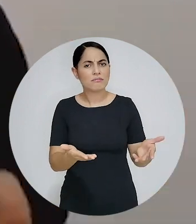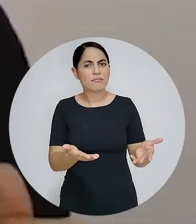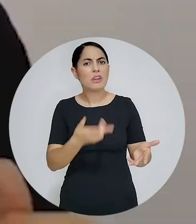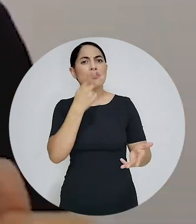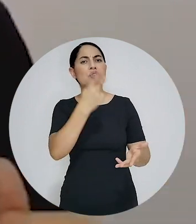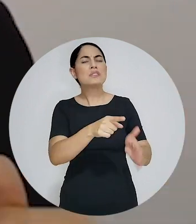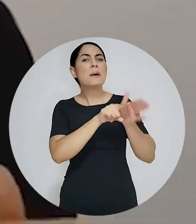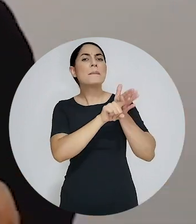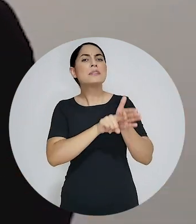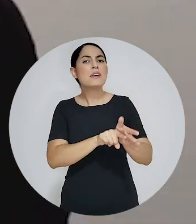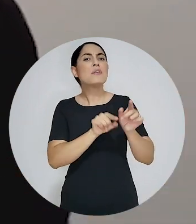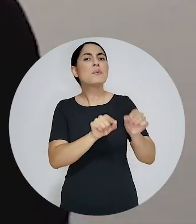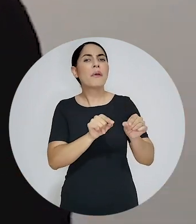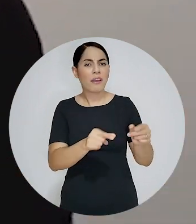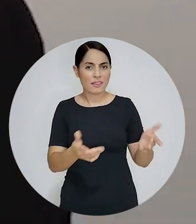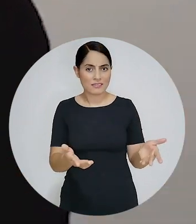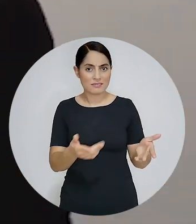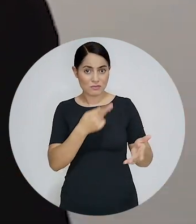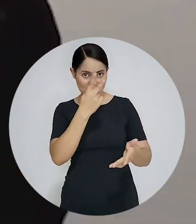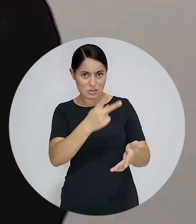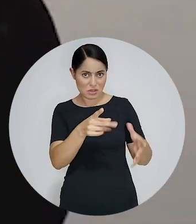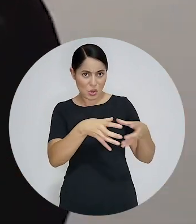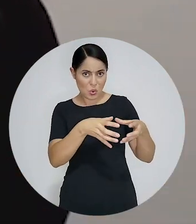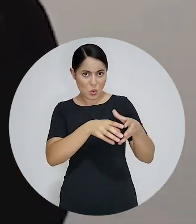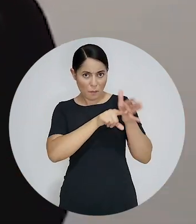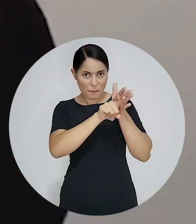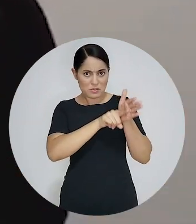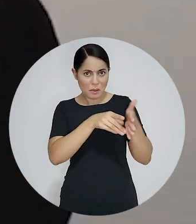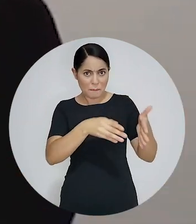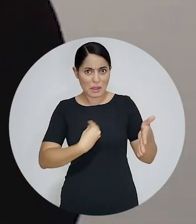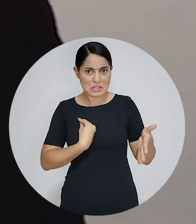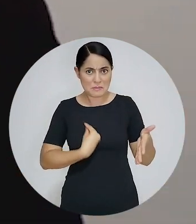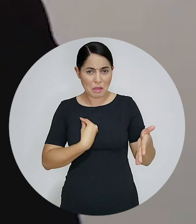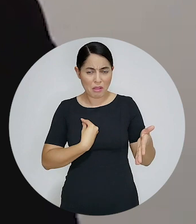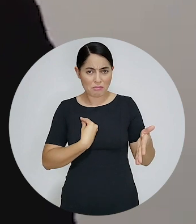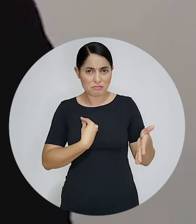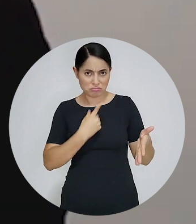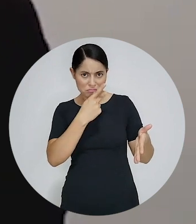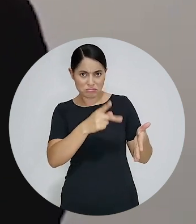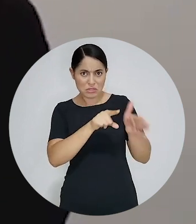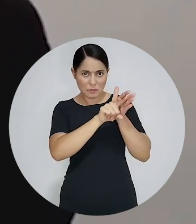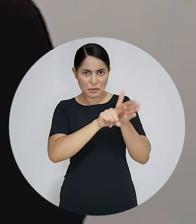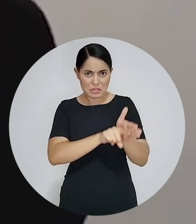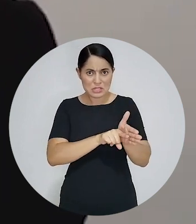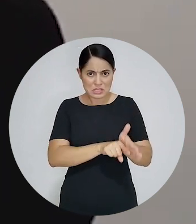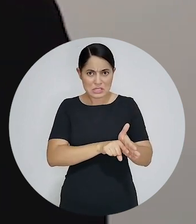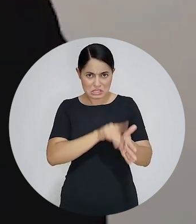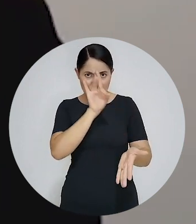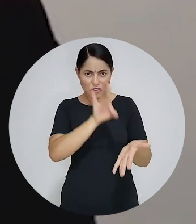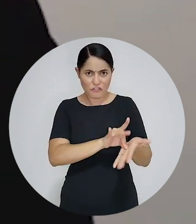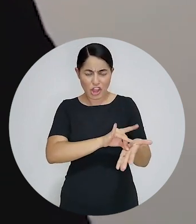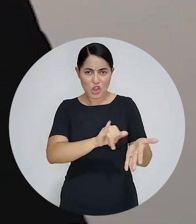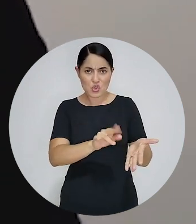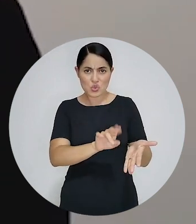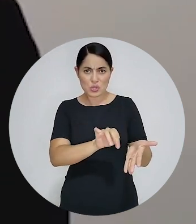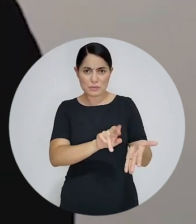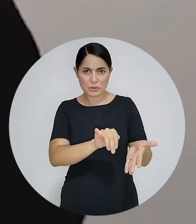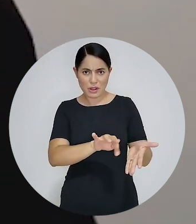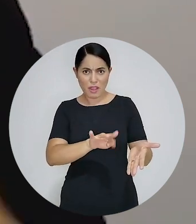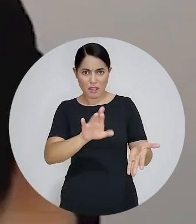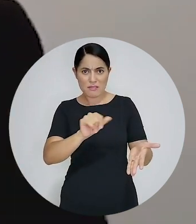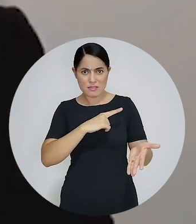tu aprendeste nos estágios e o que tu pesquisaste. Participava de grupos de pesquisas, sabe pesquisar